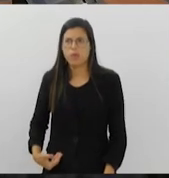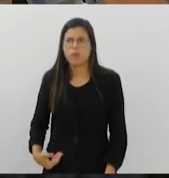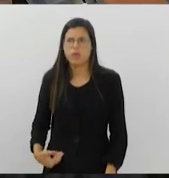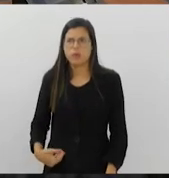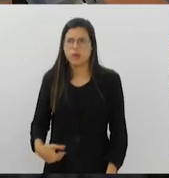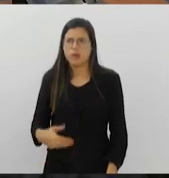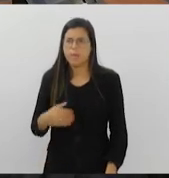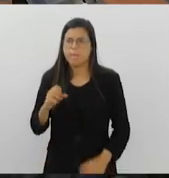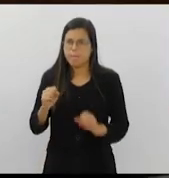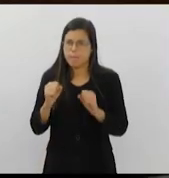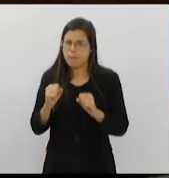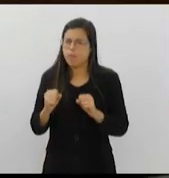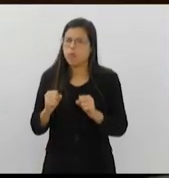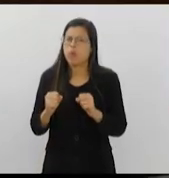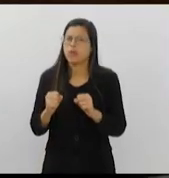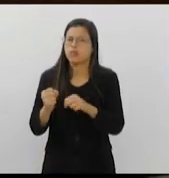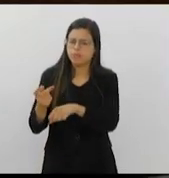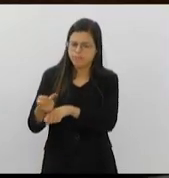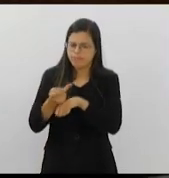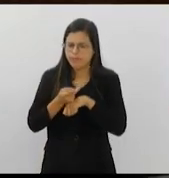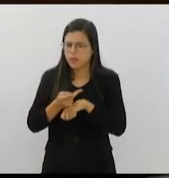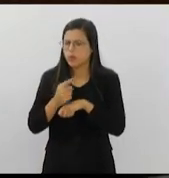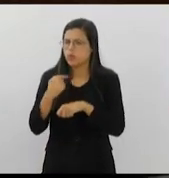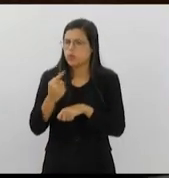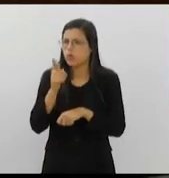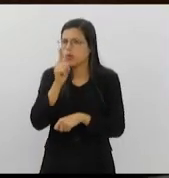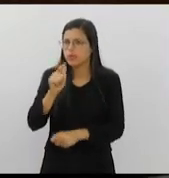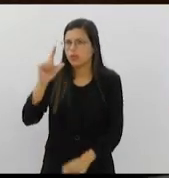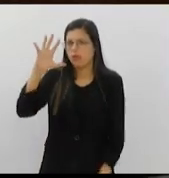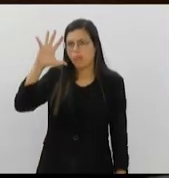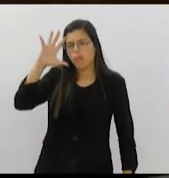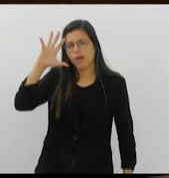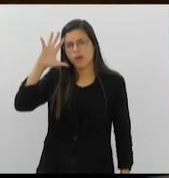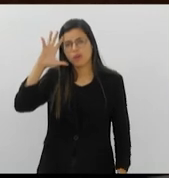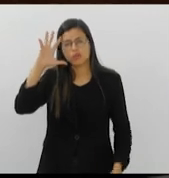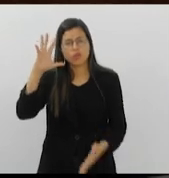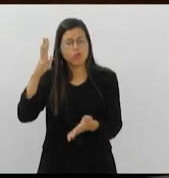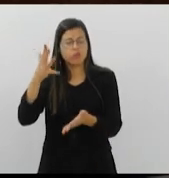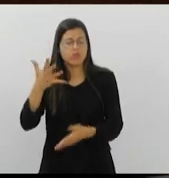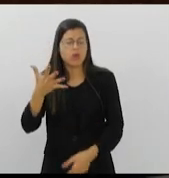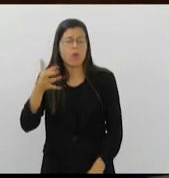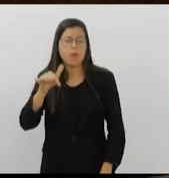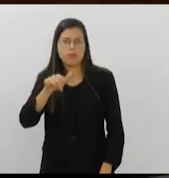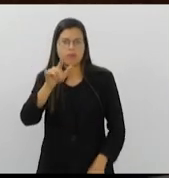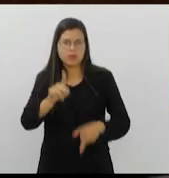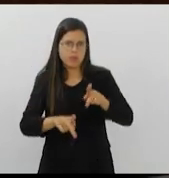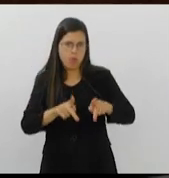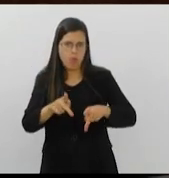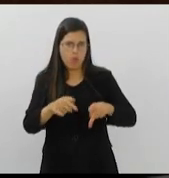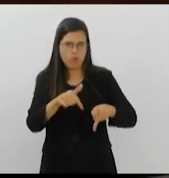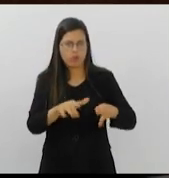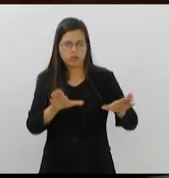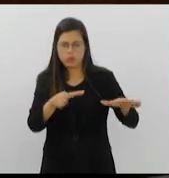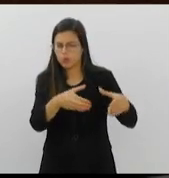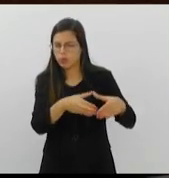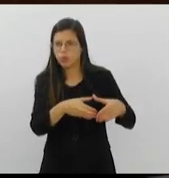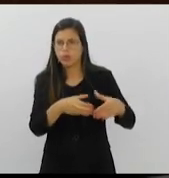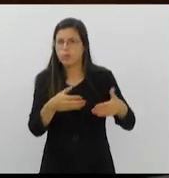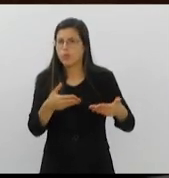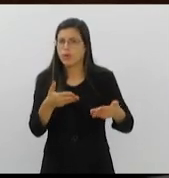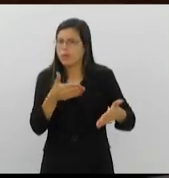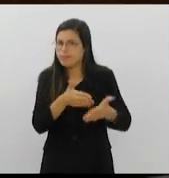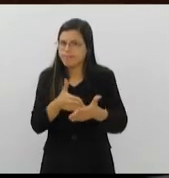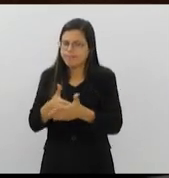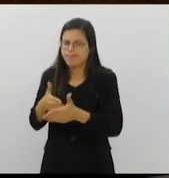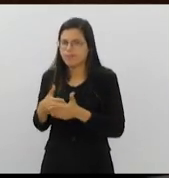para que a gente possa encontrar uma saída para essa turma que quer servir a população do Estado do Rio e que está sendo impossibilitada